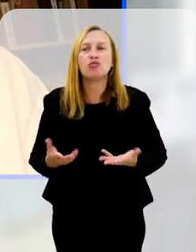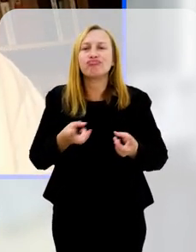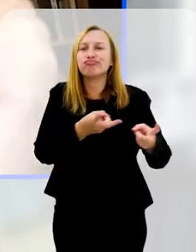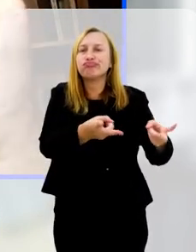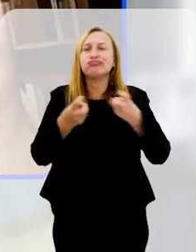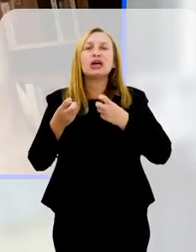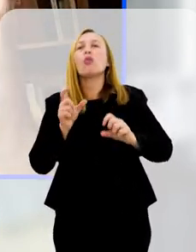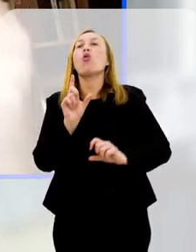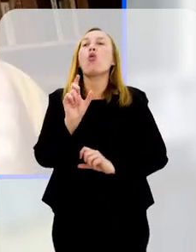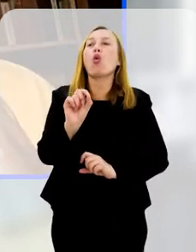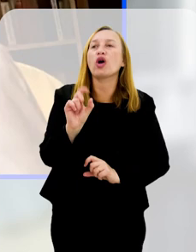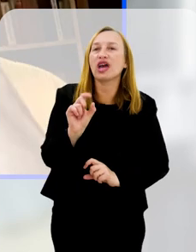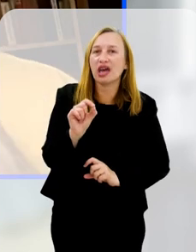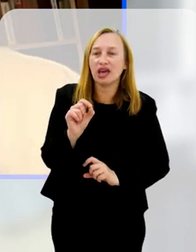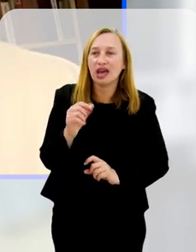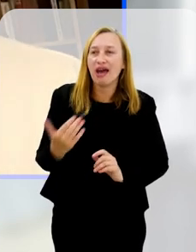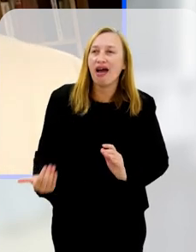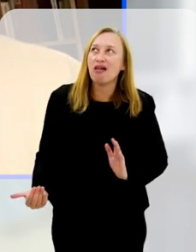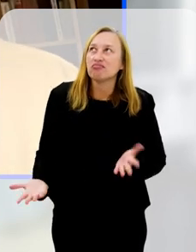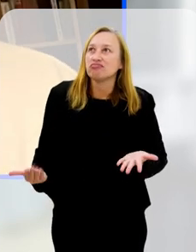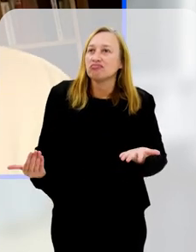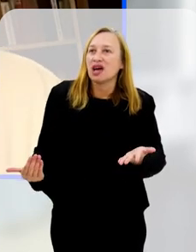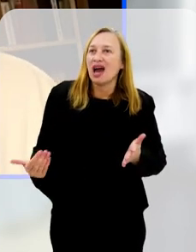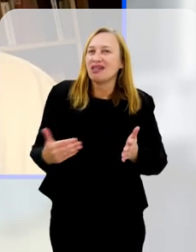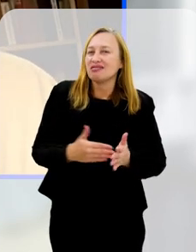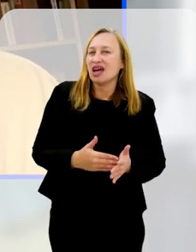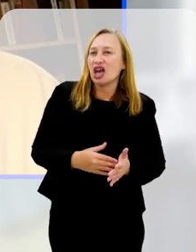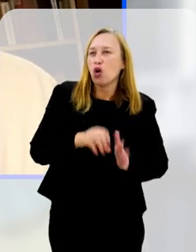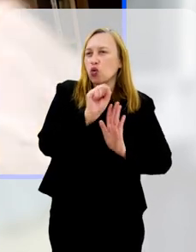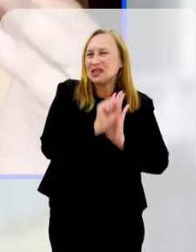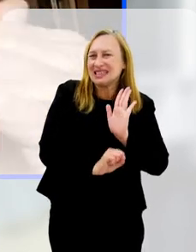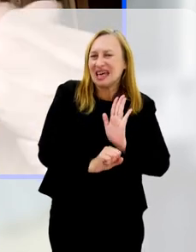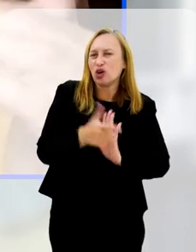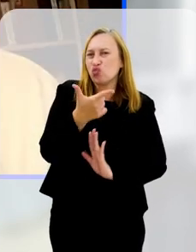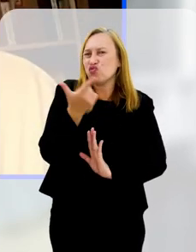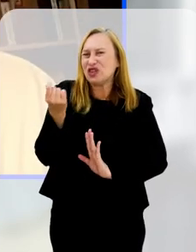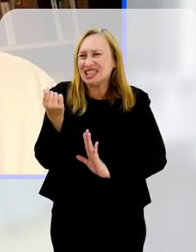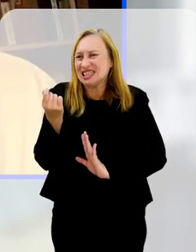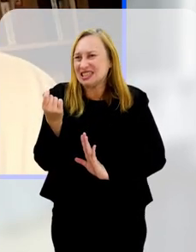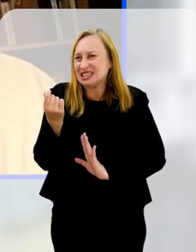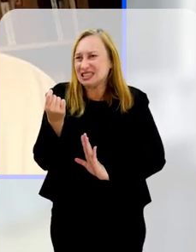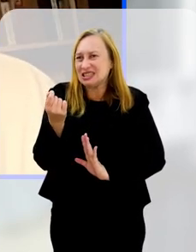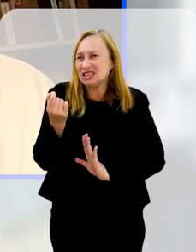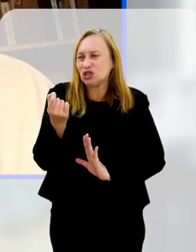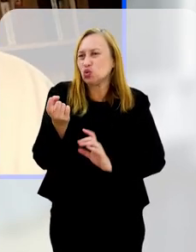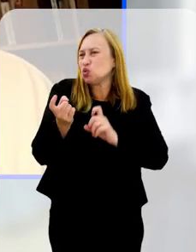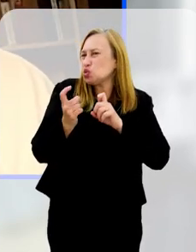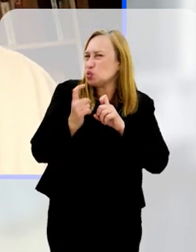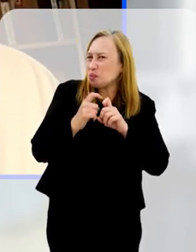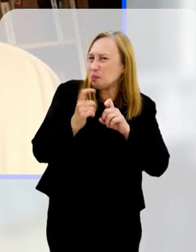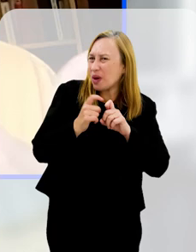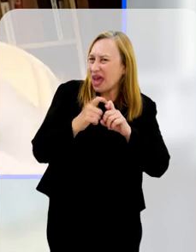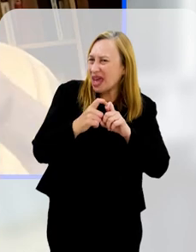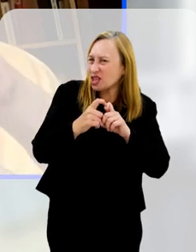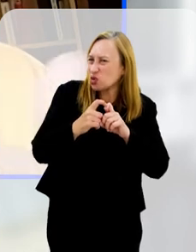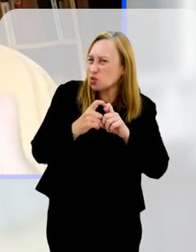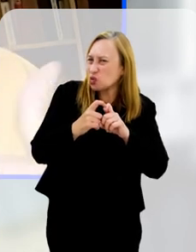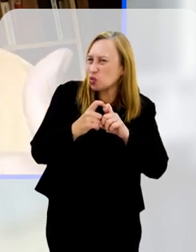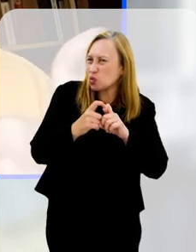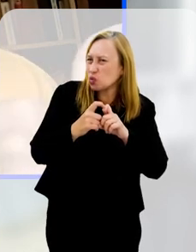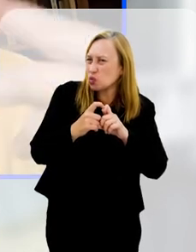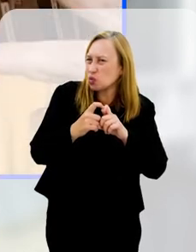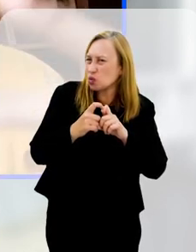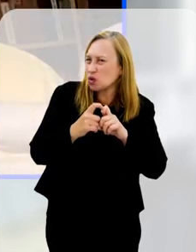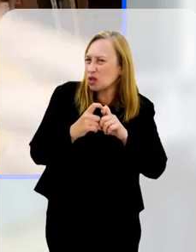hoje, né? Então, o que a gente percebe é que até meados do século XX, os